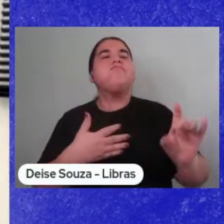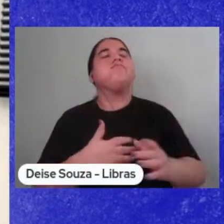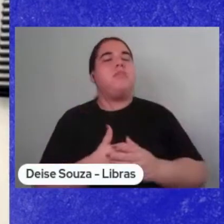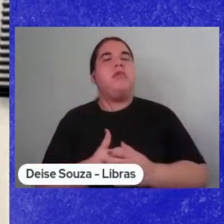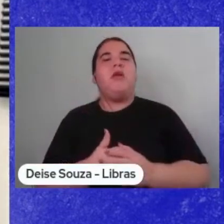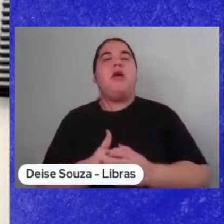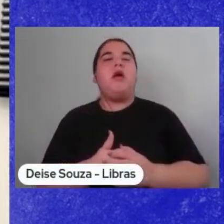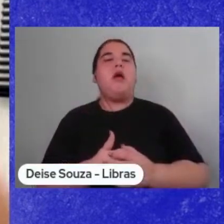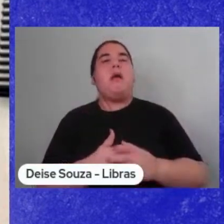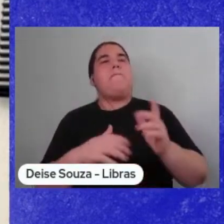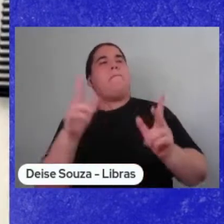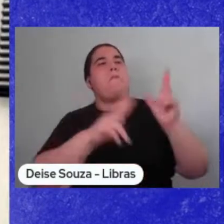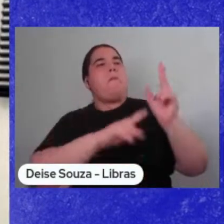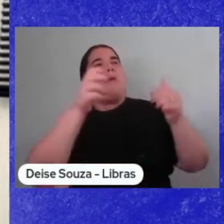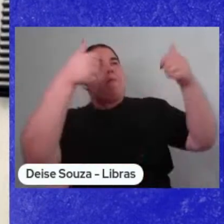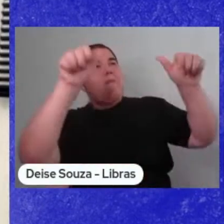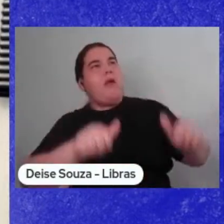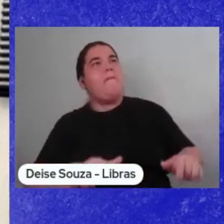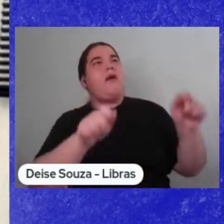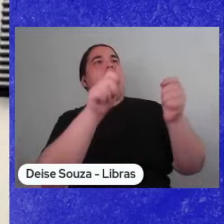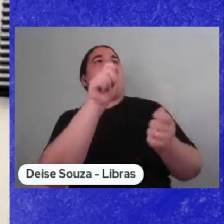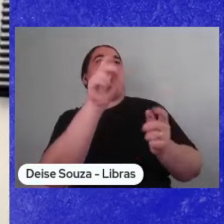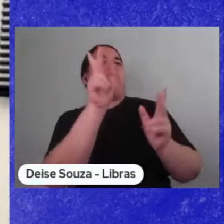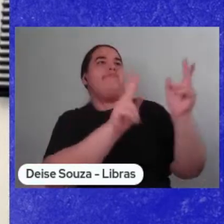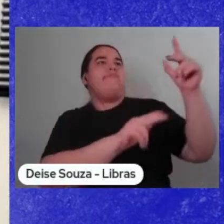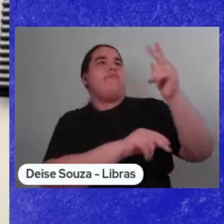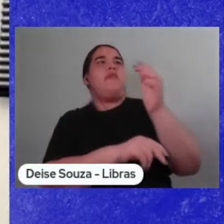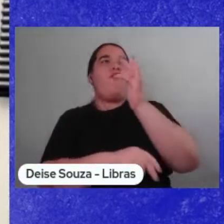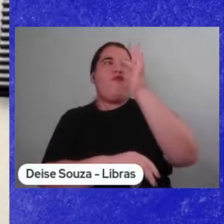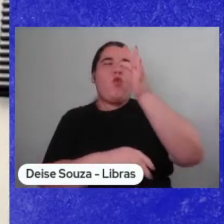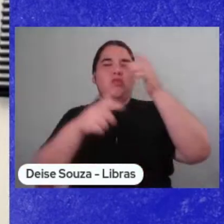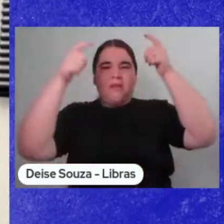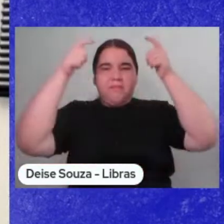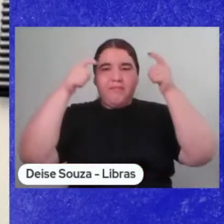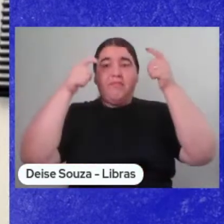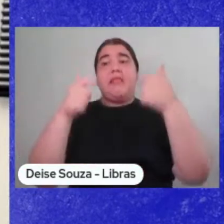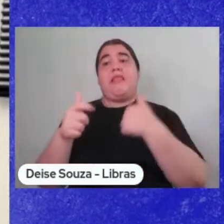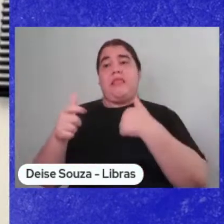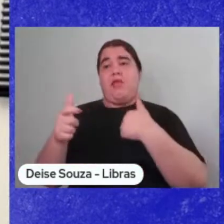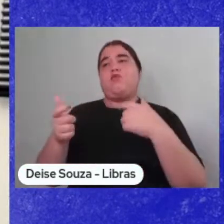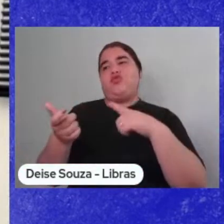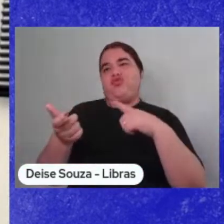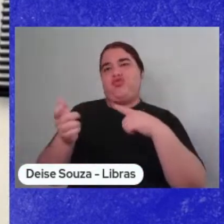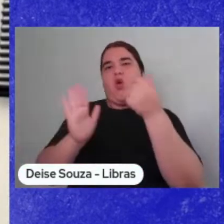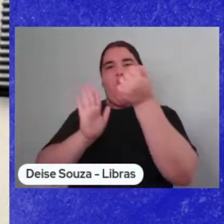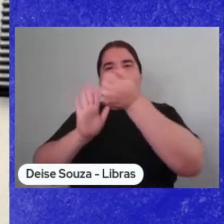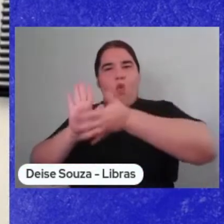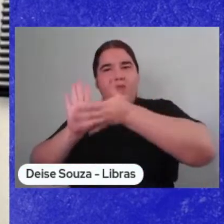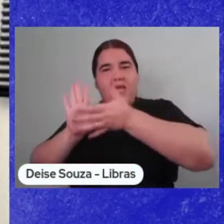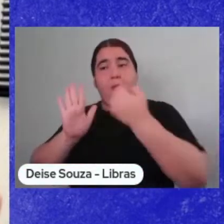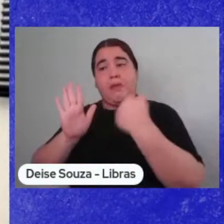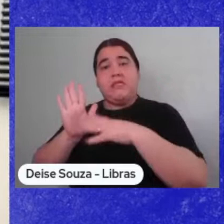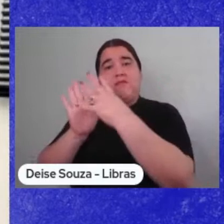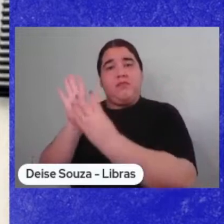pessoas recortando a cartolina para fazer uma florzinha para colocar na cabeça, e eu estava com um roteirozinho, eu era o ator, no caso. Eu estava com um roteiro, eu tinha que decorar aquelas